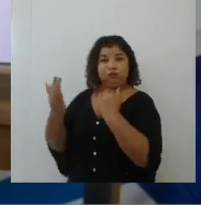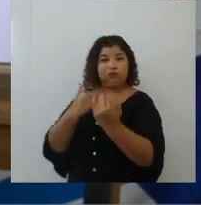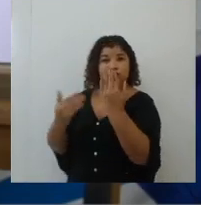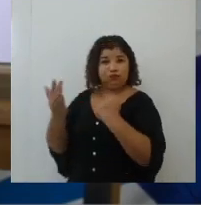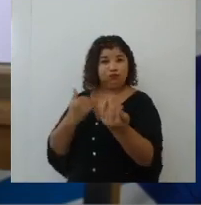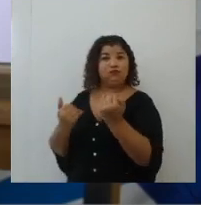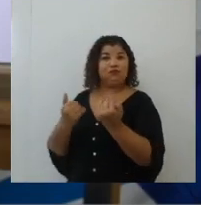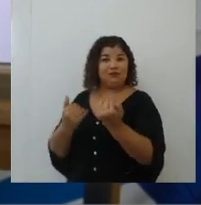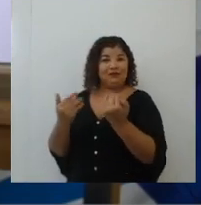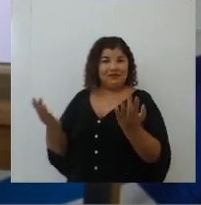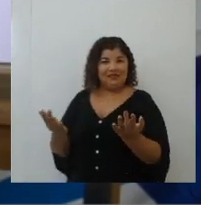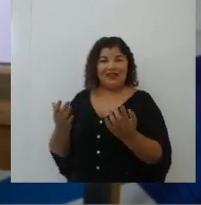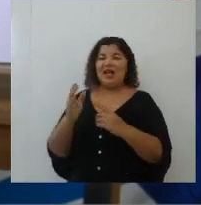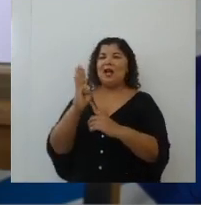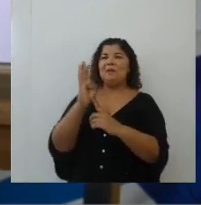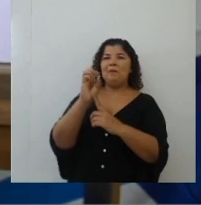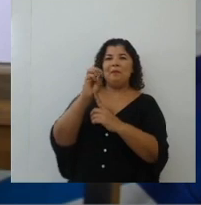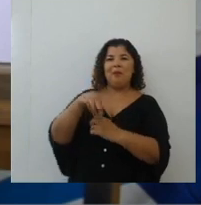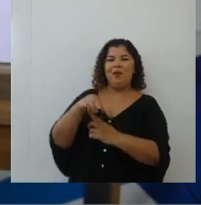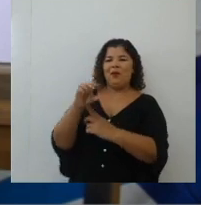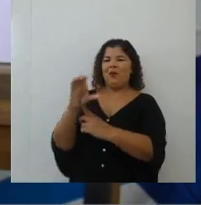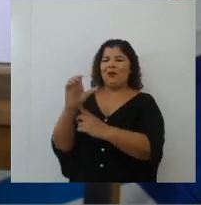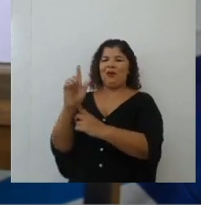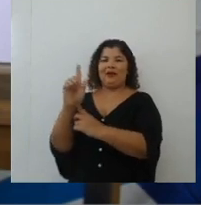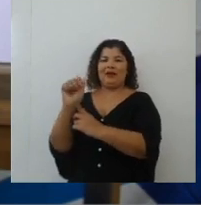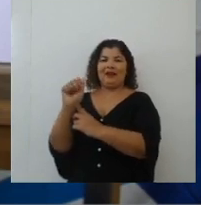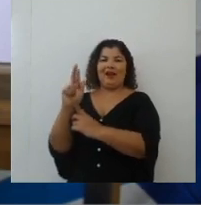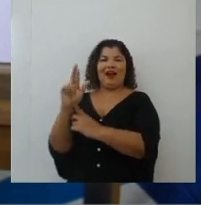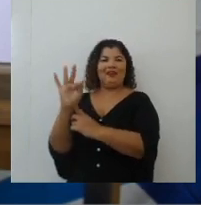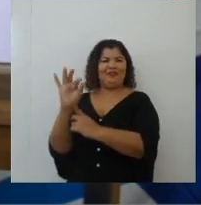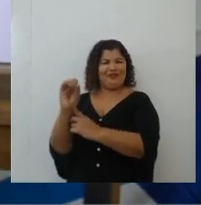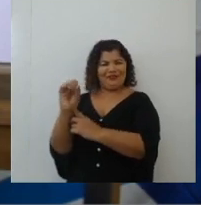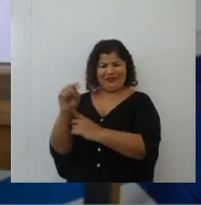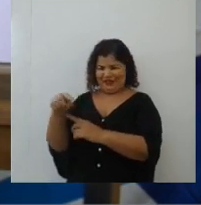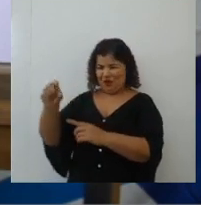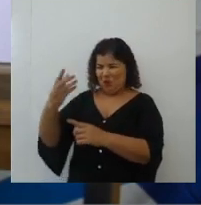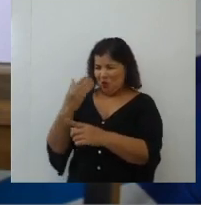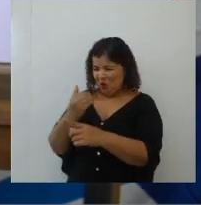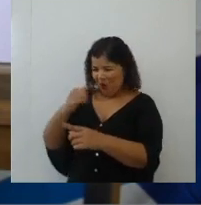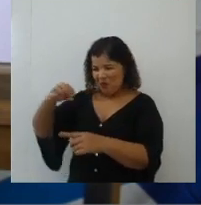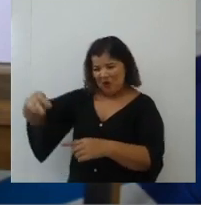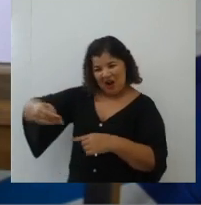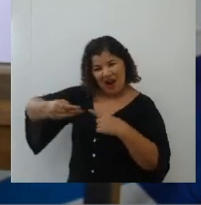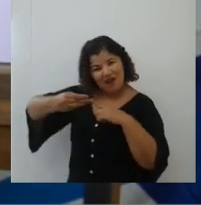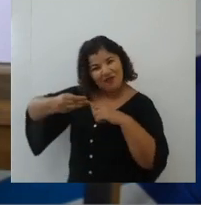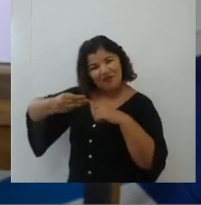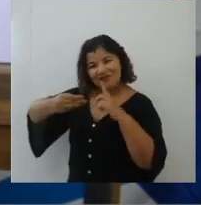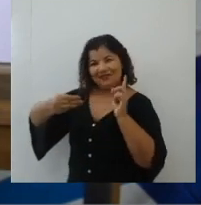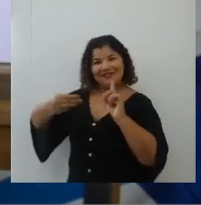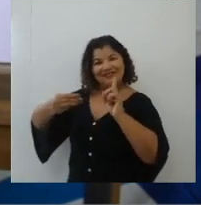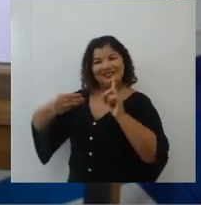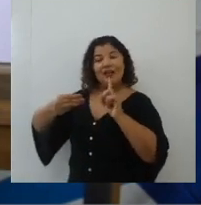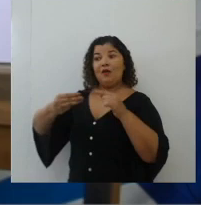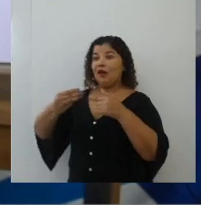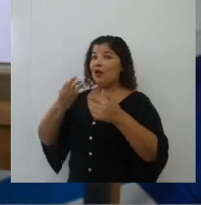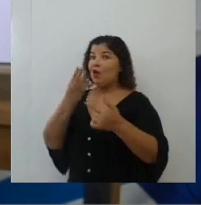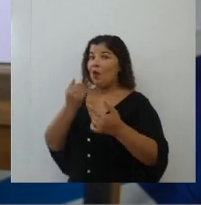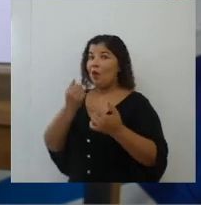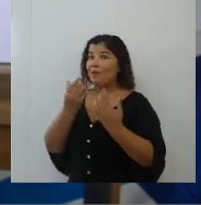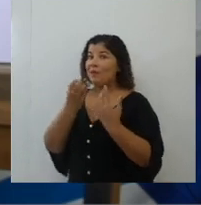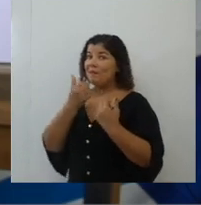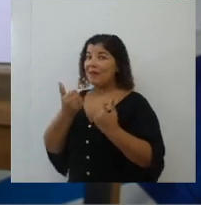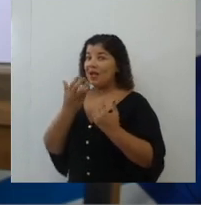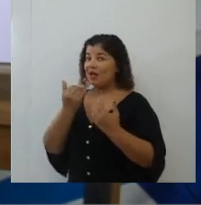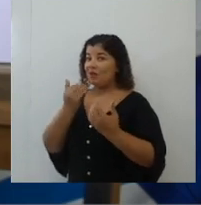Vocês aí, gente, comem bem. Já almoçaram? 1h20 da tarde, eu já almocei. Comida, por sinal, estava muito boa. Não almocei em casa,